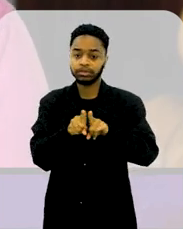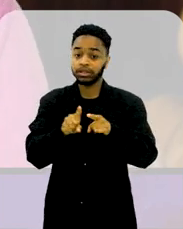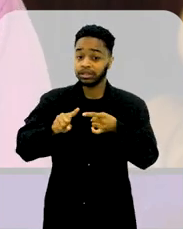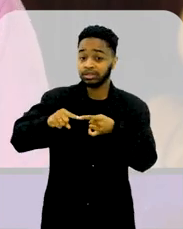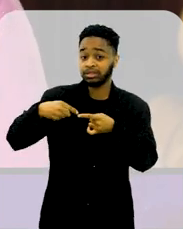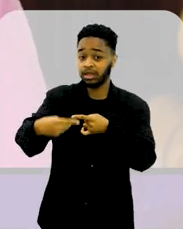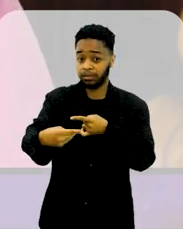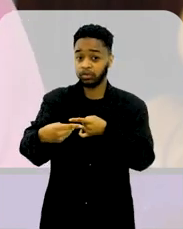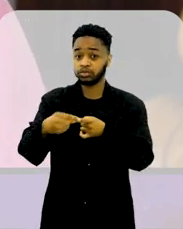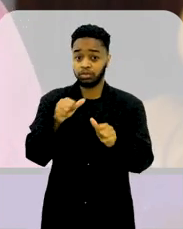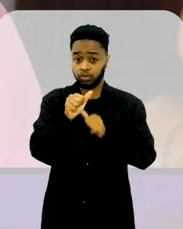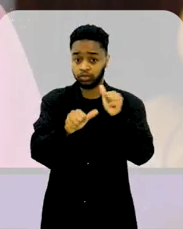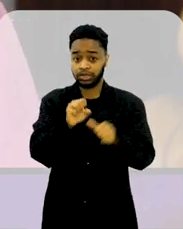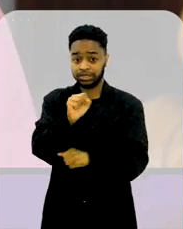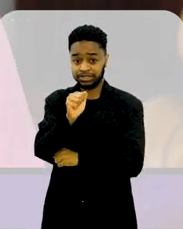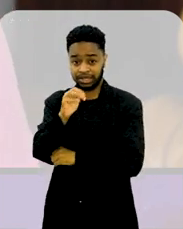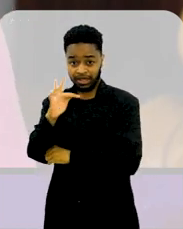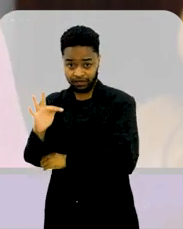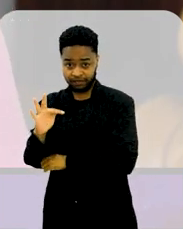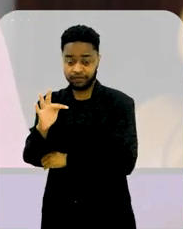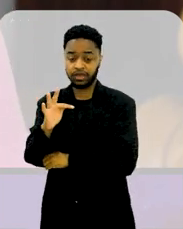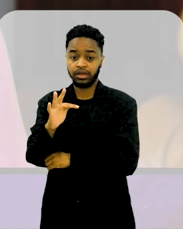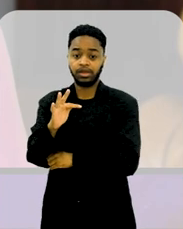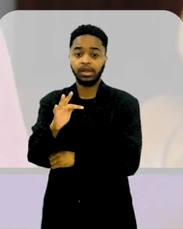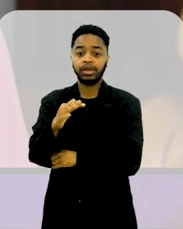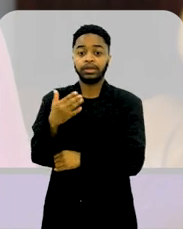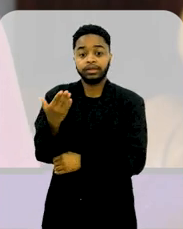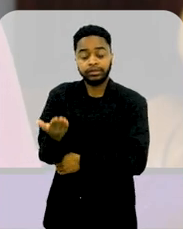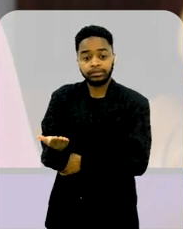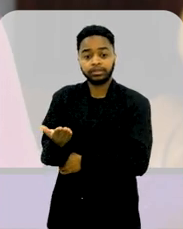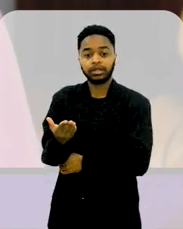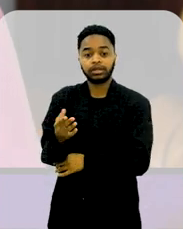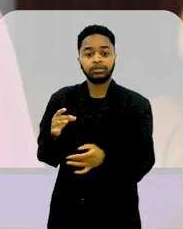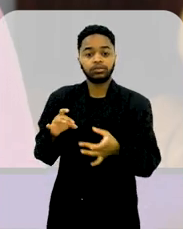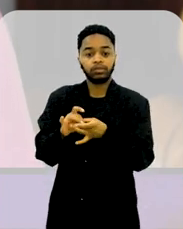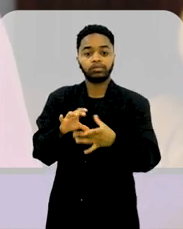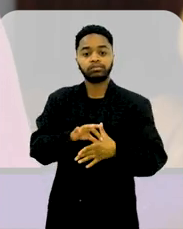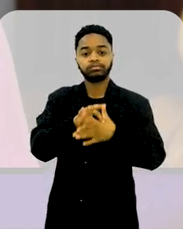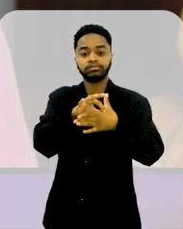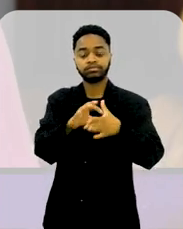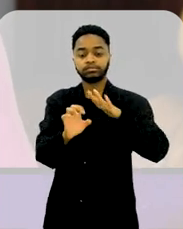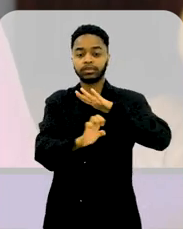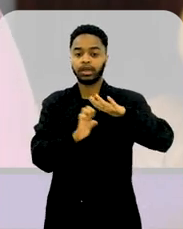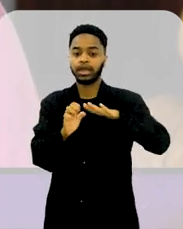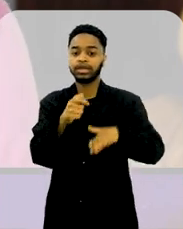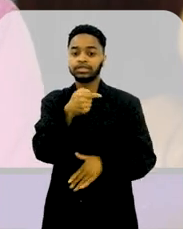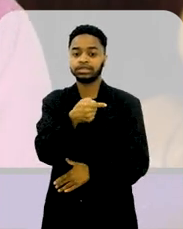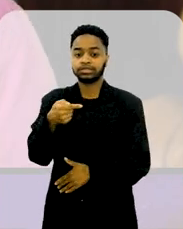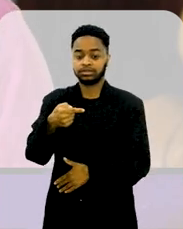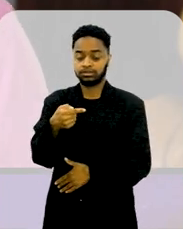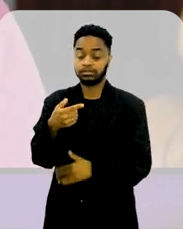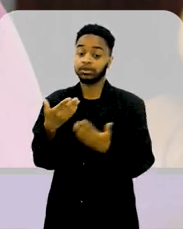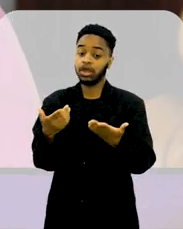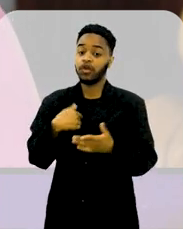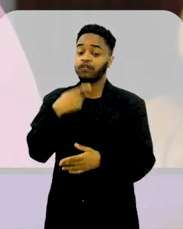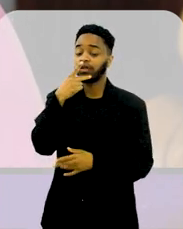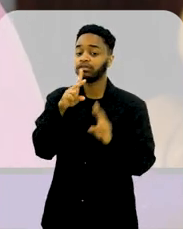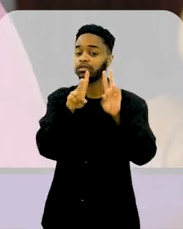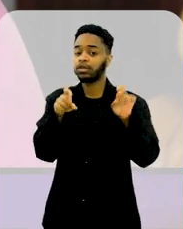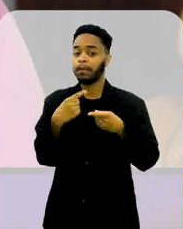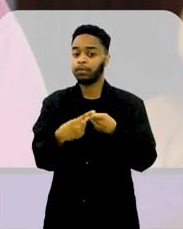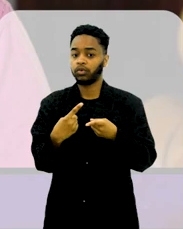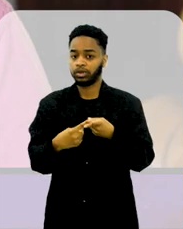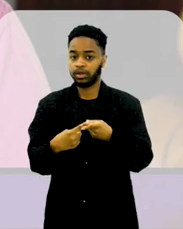assinou quando virou o saf sociedade anônima do futebol dona da 777 patas Por que eu toco nesse assunto